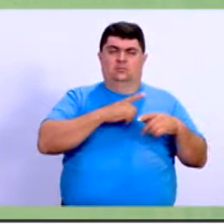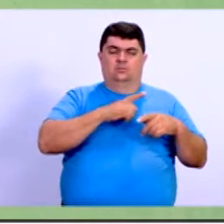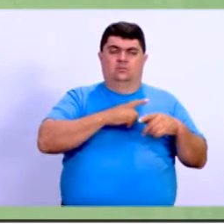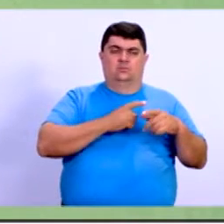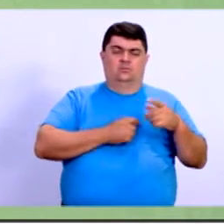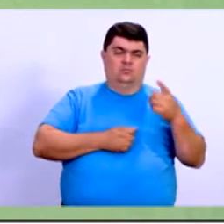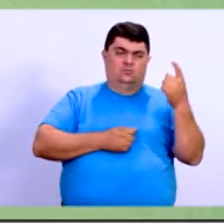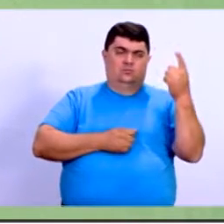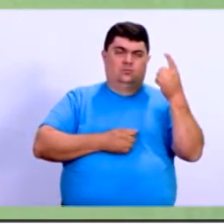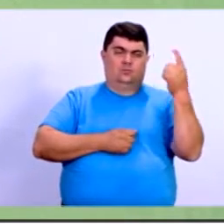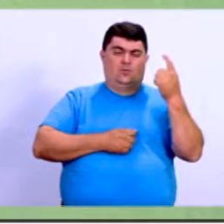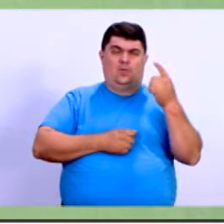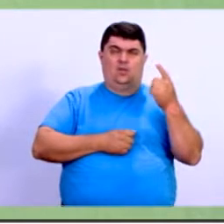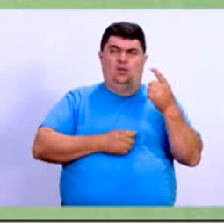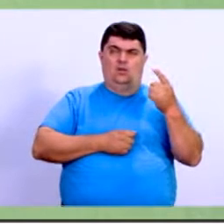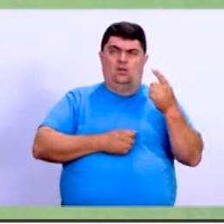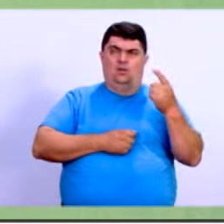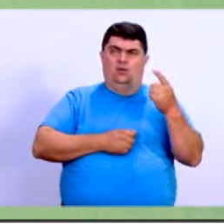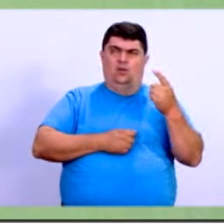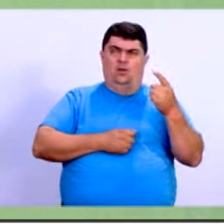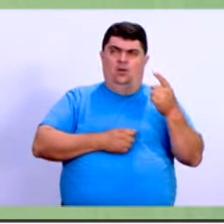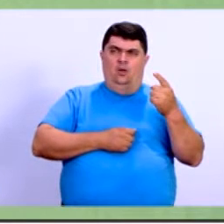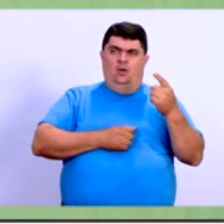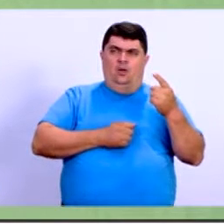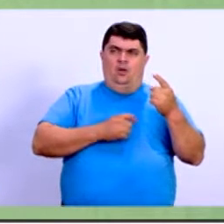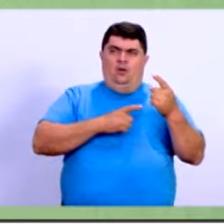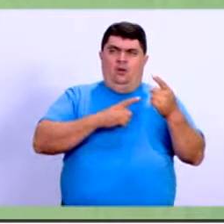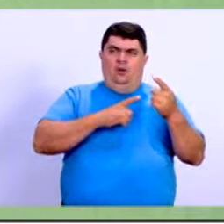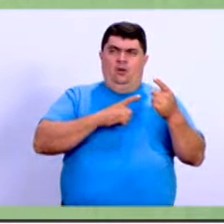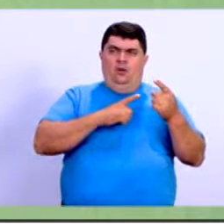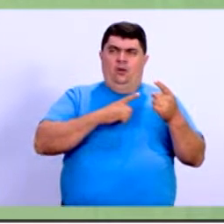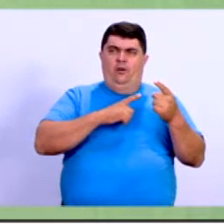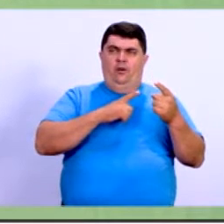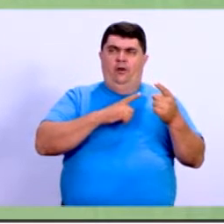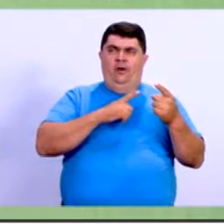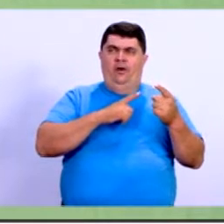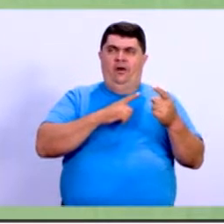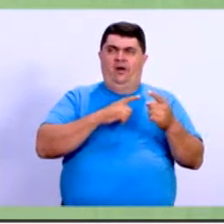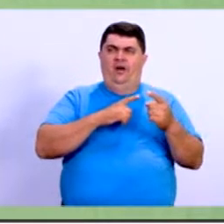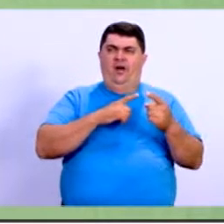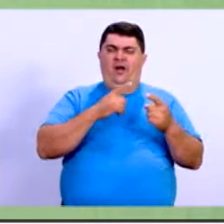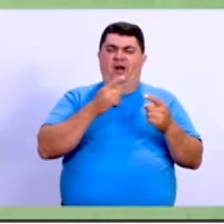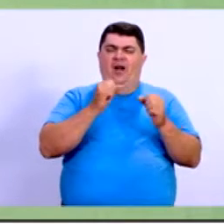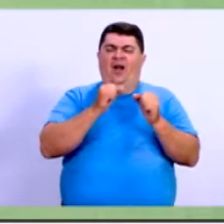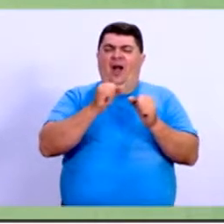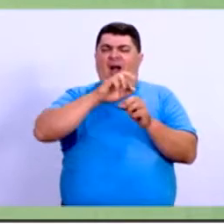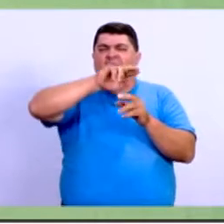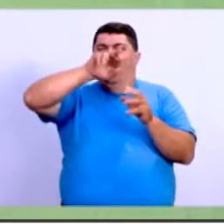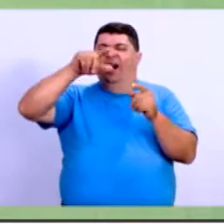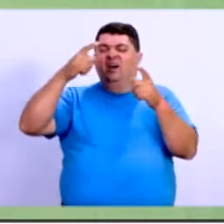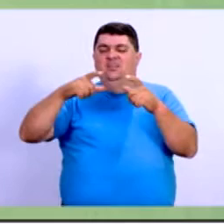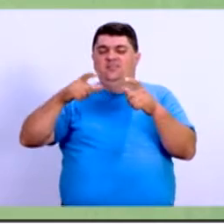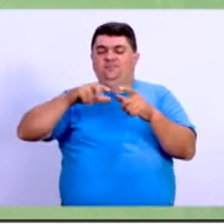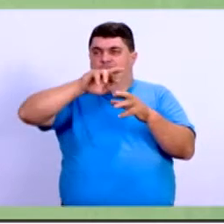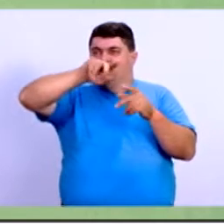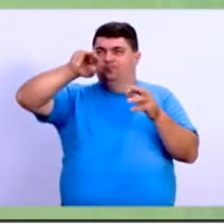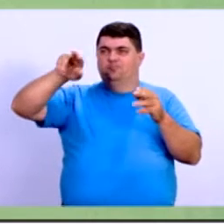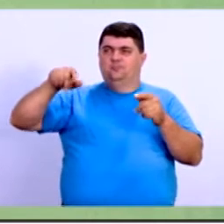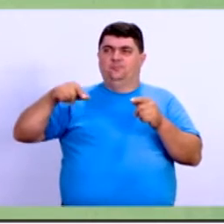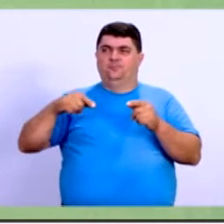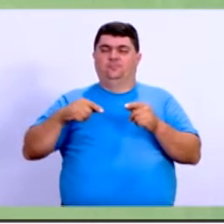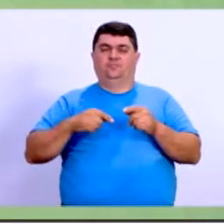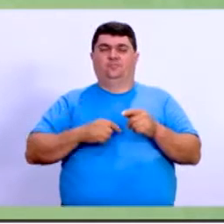Um departamento pode possuir vários funcionários.